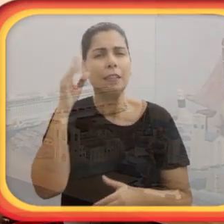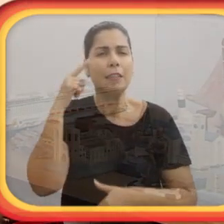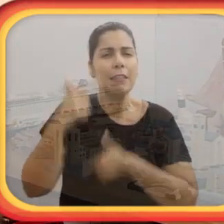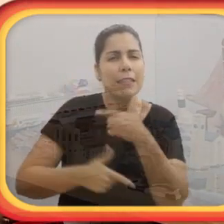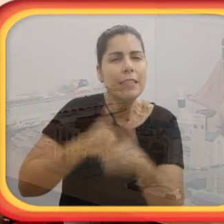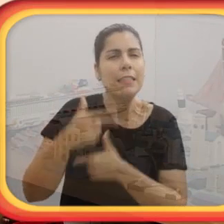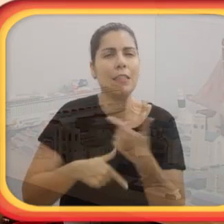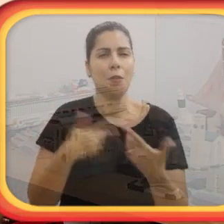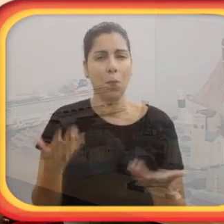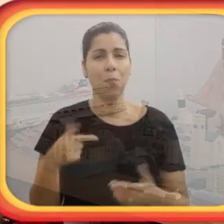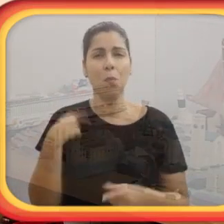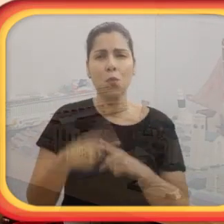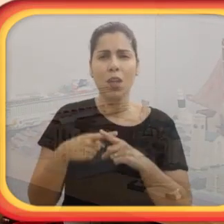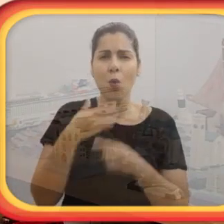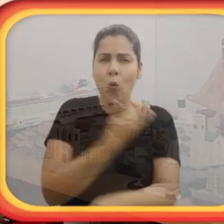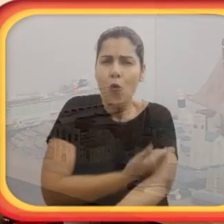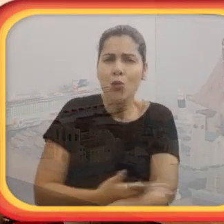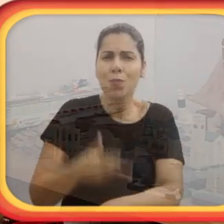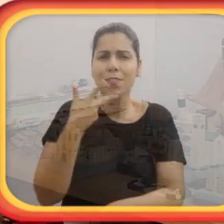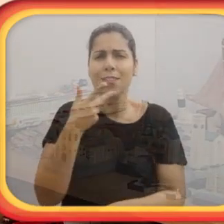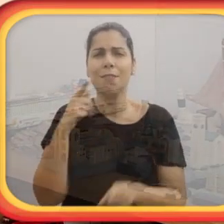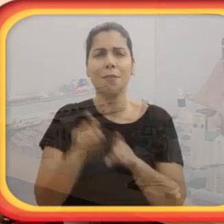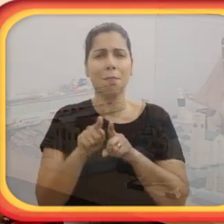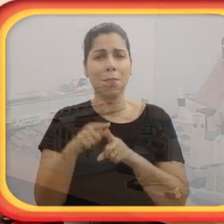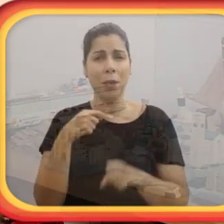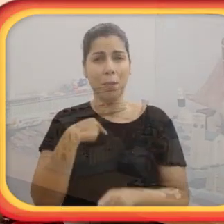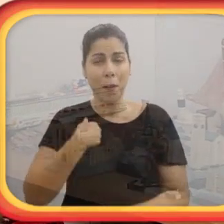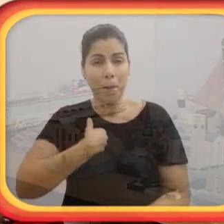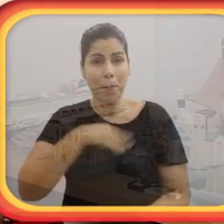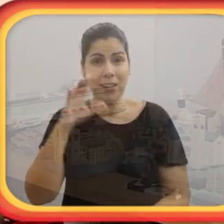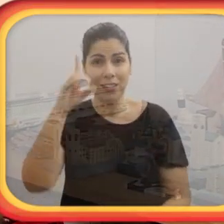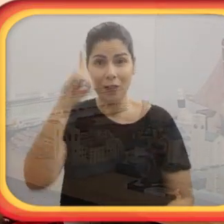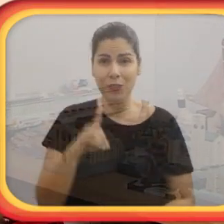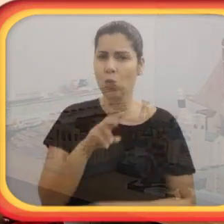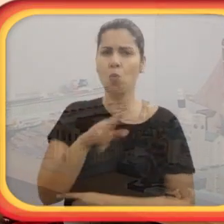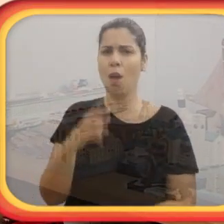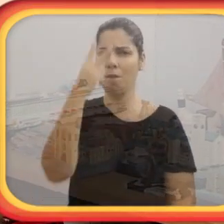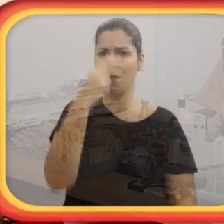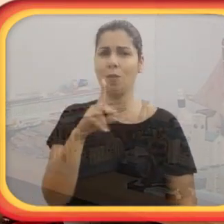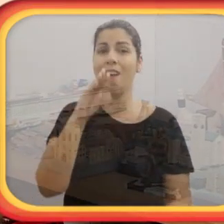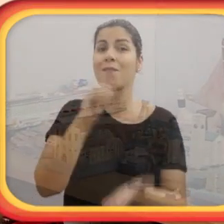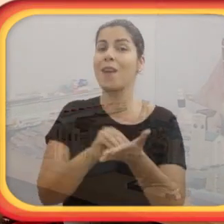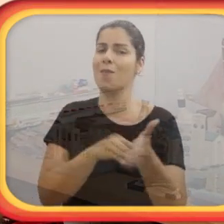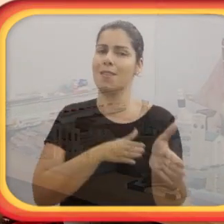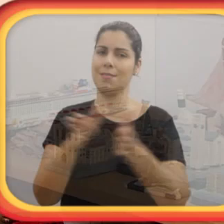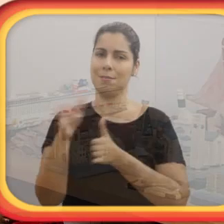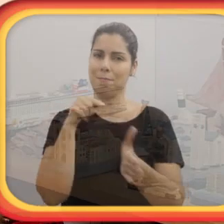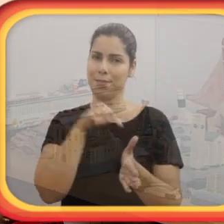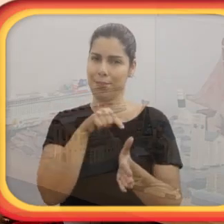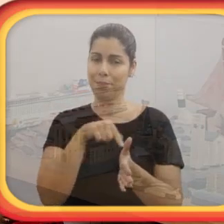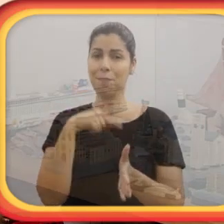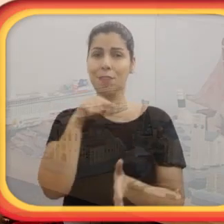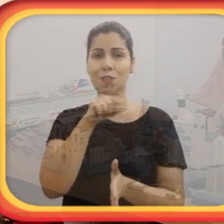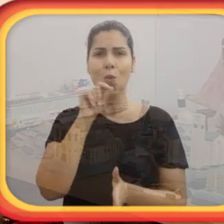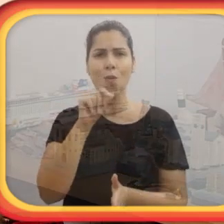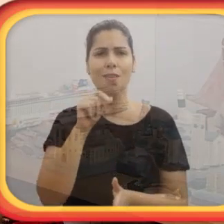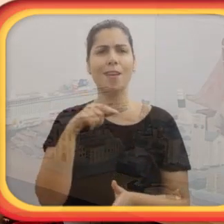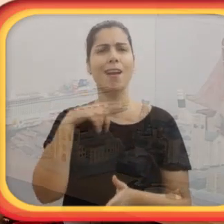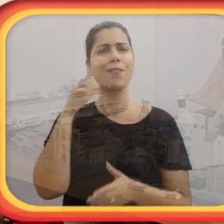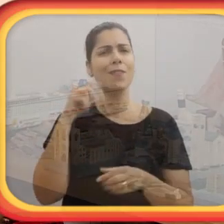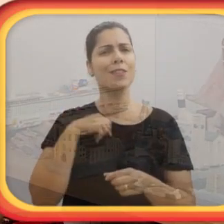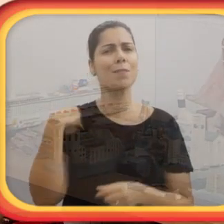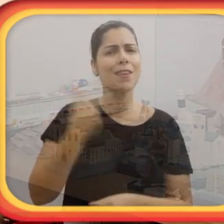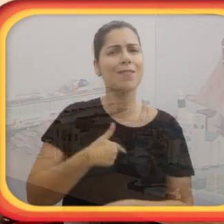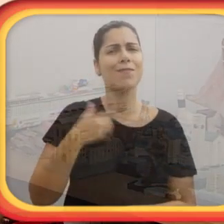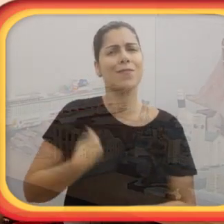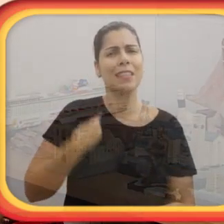né? Porque eu costumo dizer também que a minha maior deficiência não é visual, é a falta de acessibilidade. É isso que faz que nossa vida seja difícil, que a